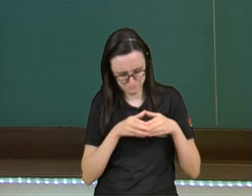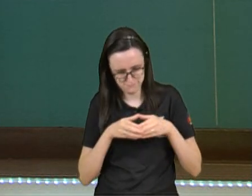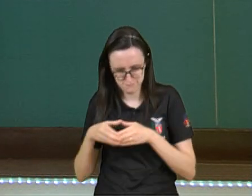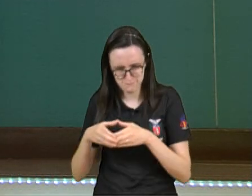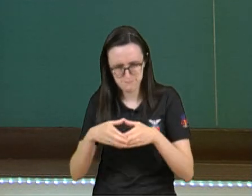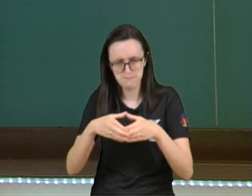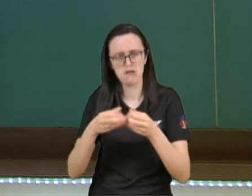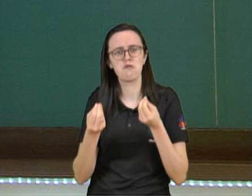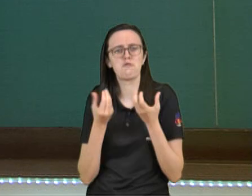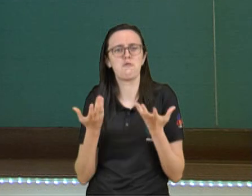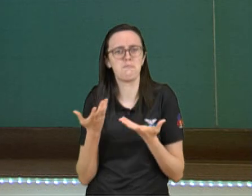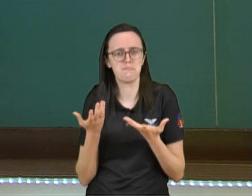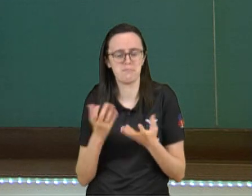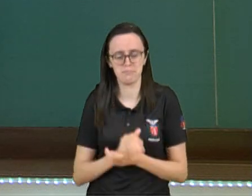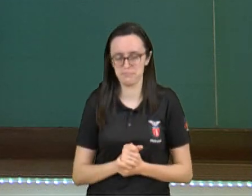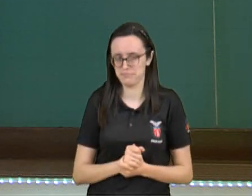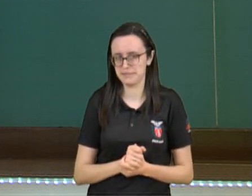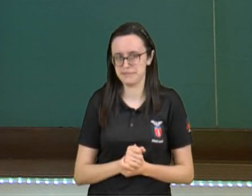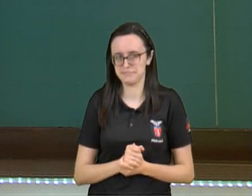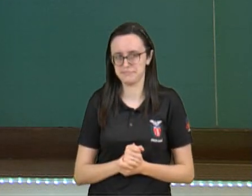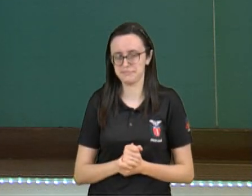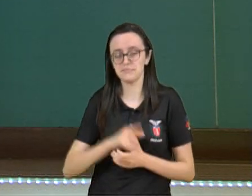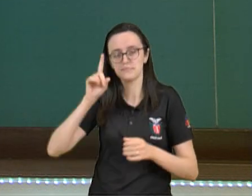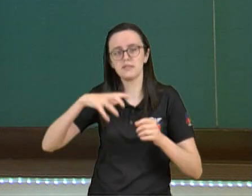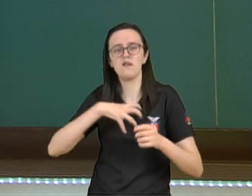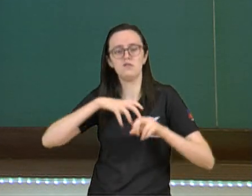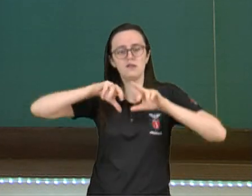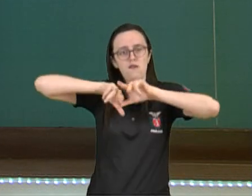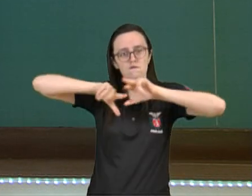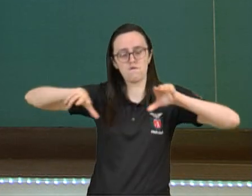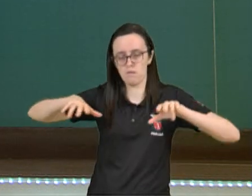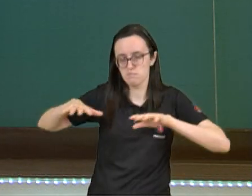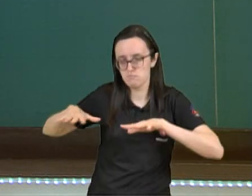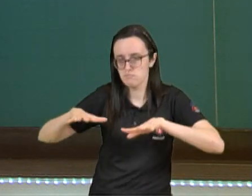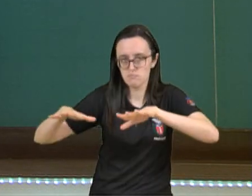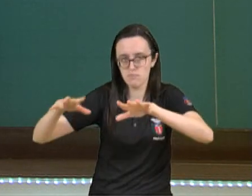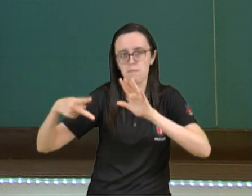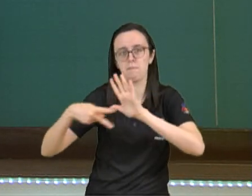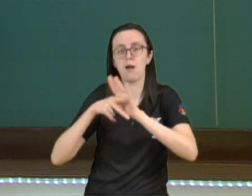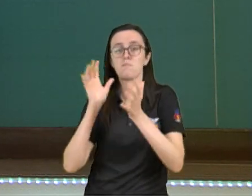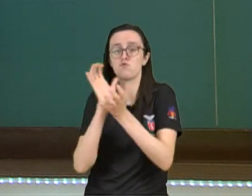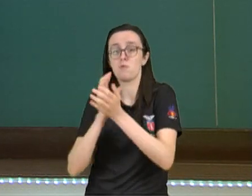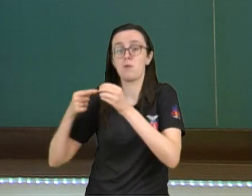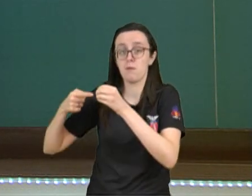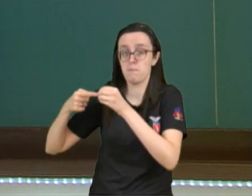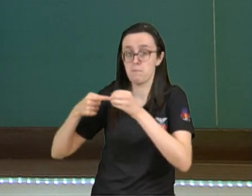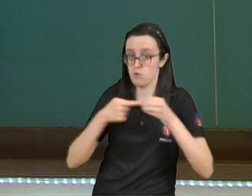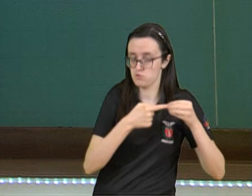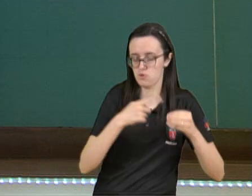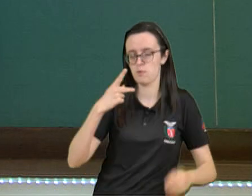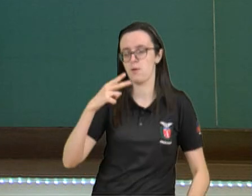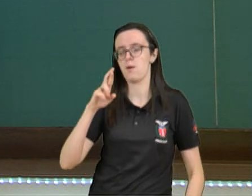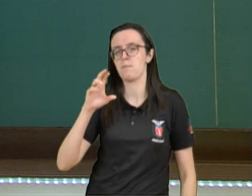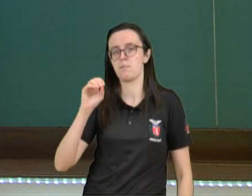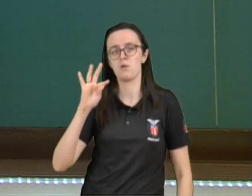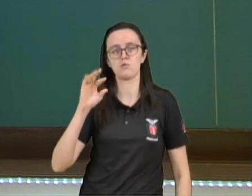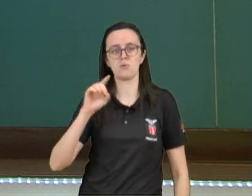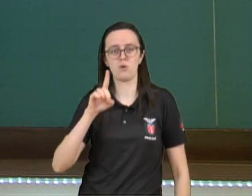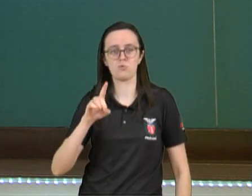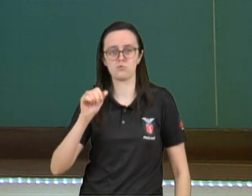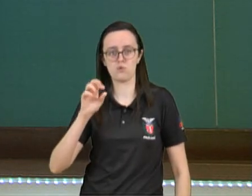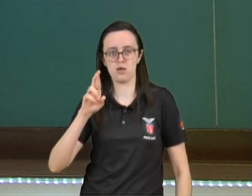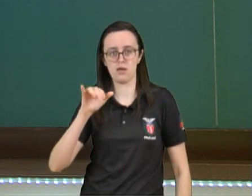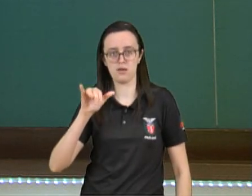água ou nesse solo úmido? Então, formas de locomoção dos protozoários. Nós temos os protozoários que